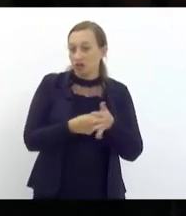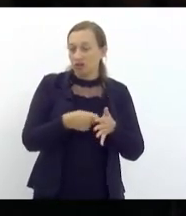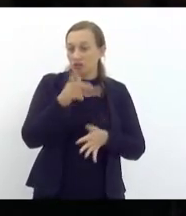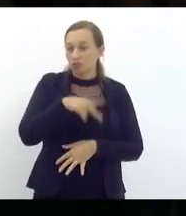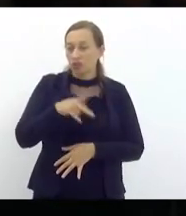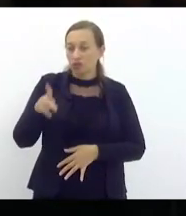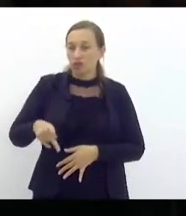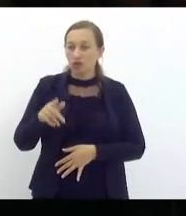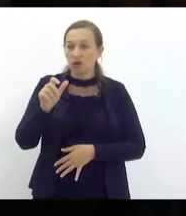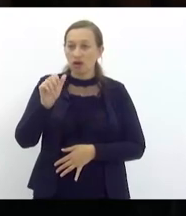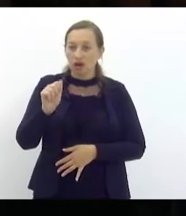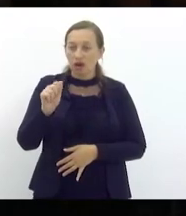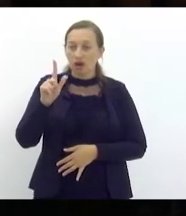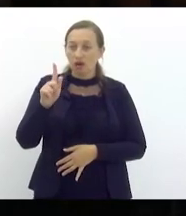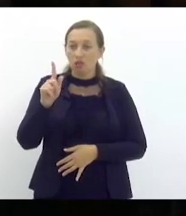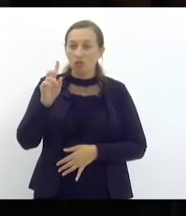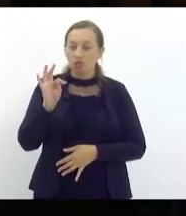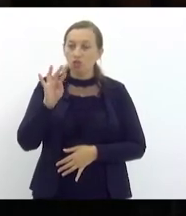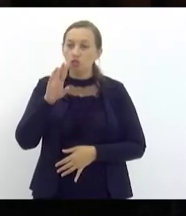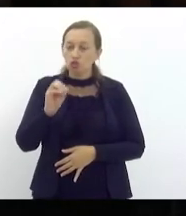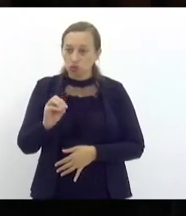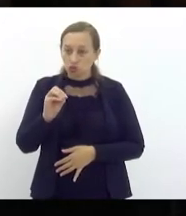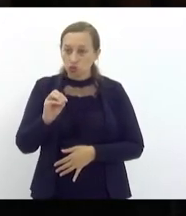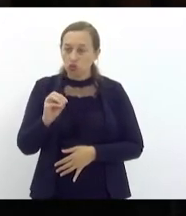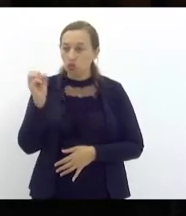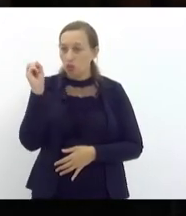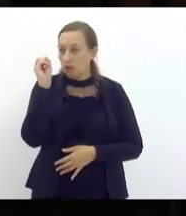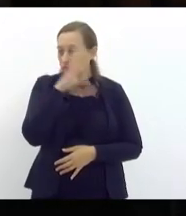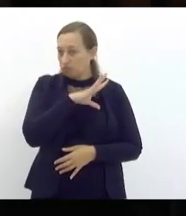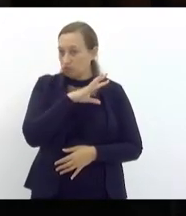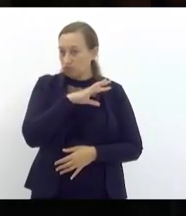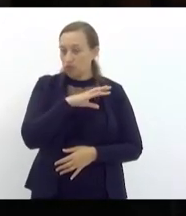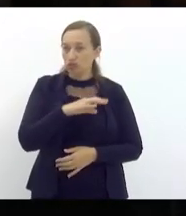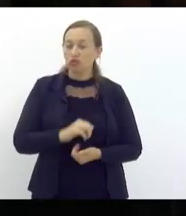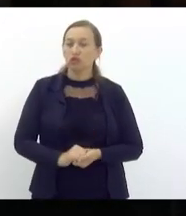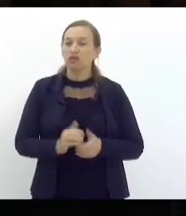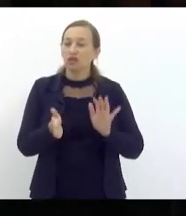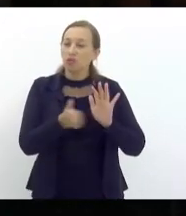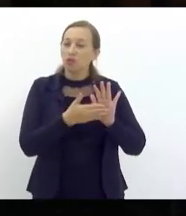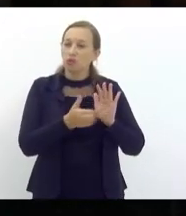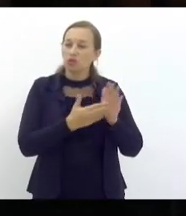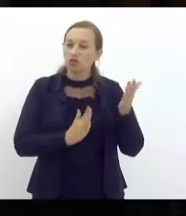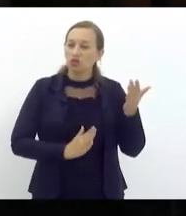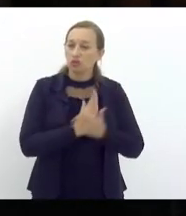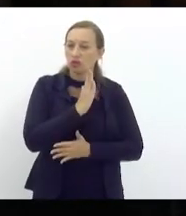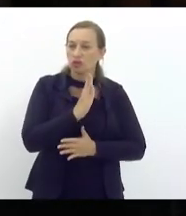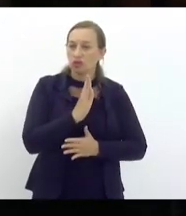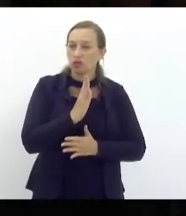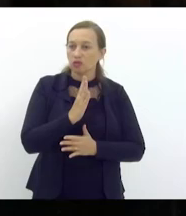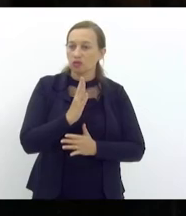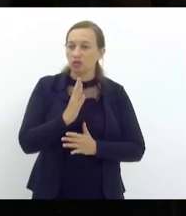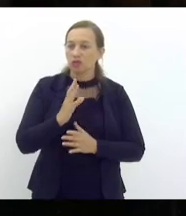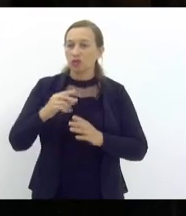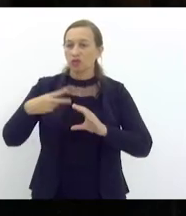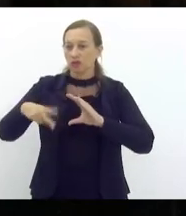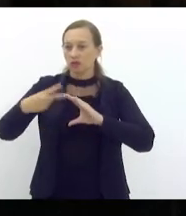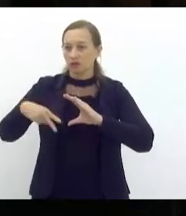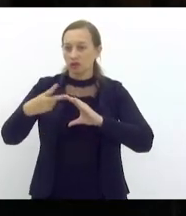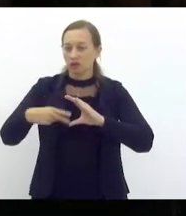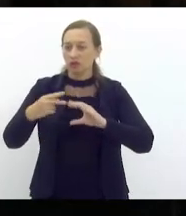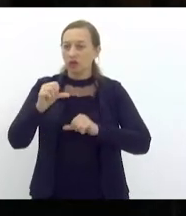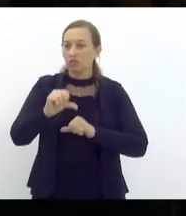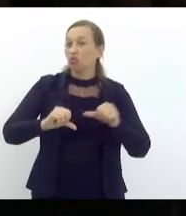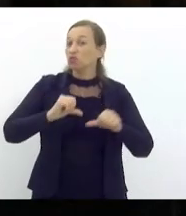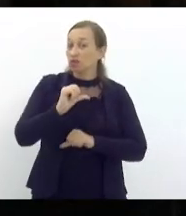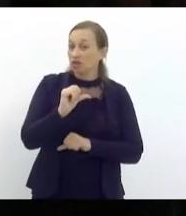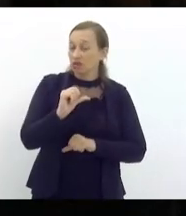Augusto Perillo sobre um absurdo que tá sendo proposto e aprovado pela Câmara Municipal de Vereadores que é a